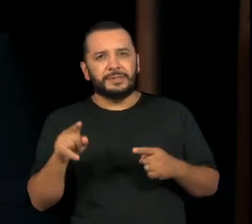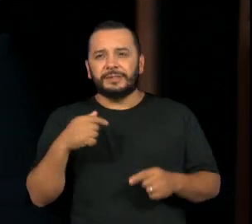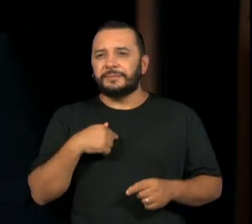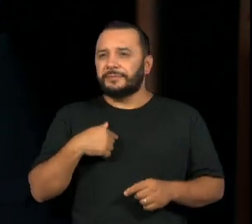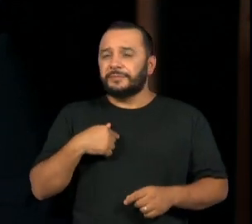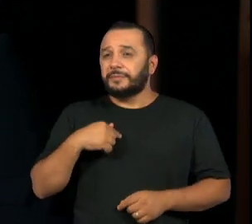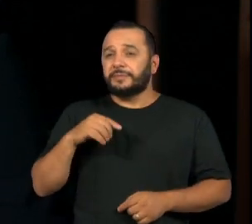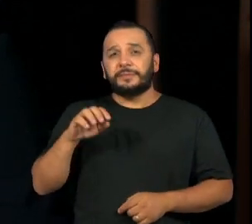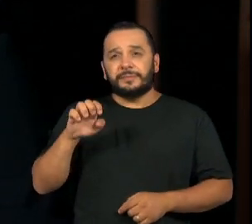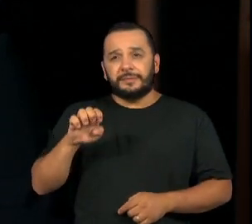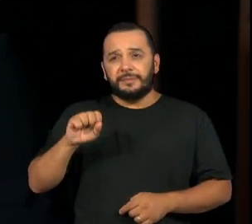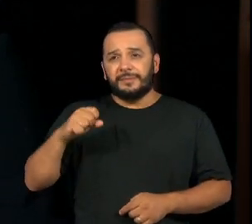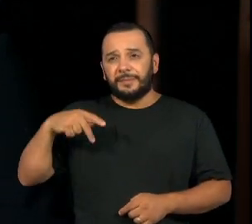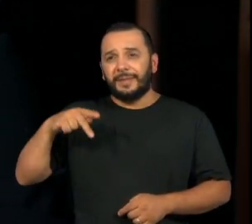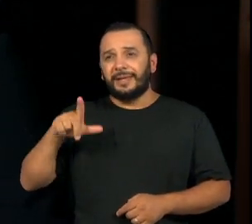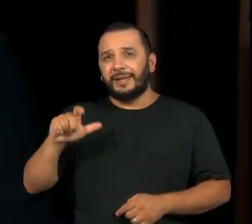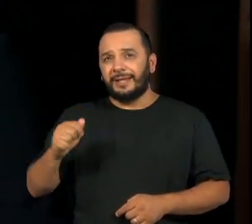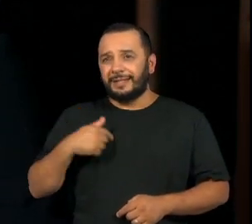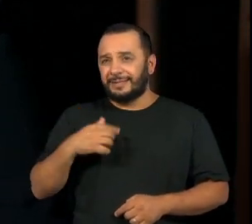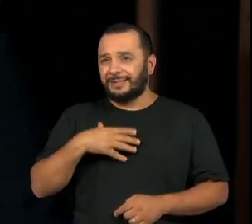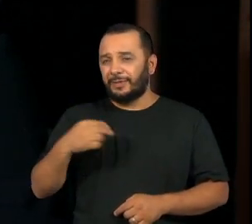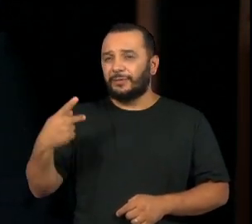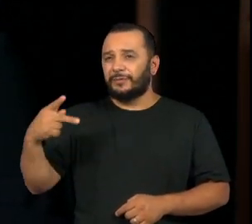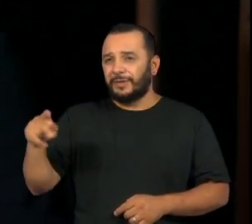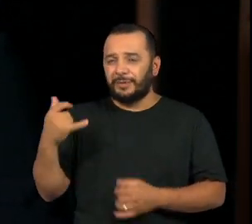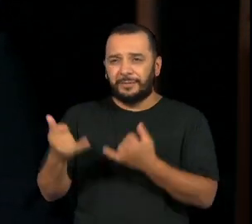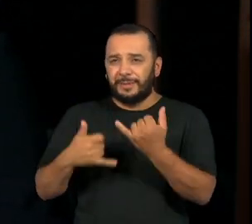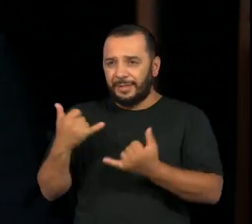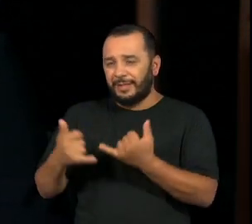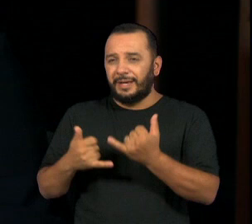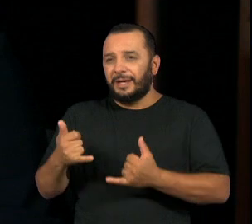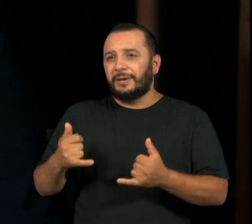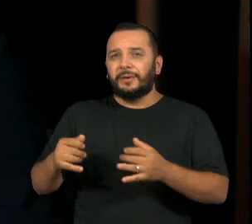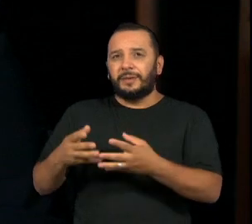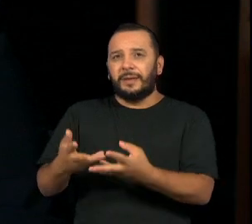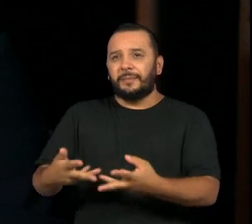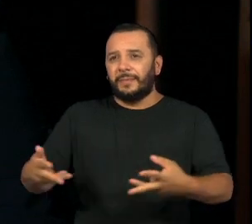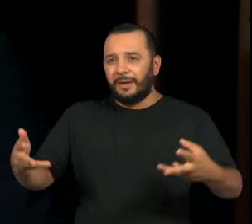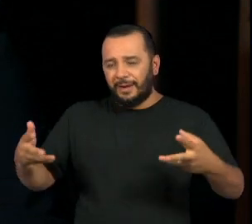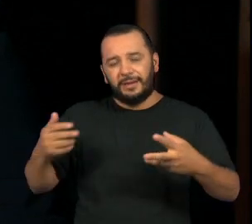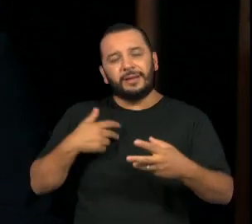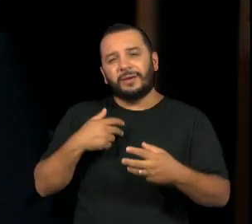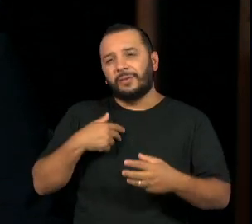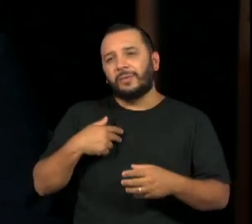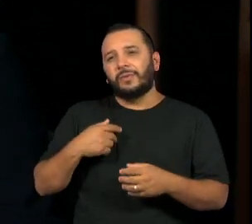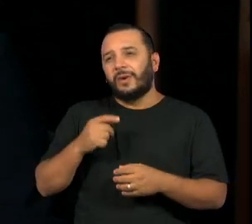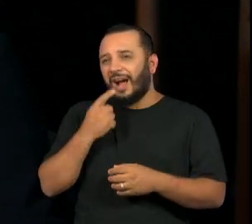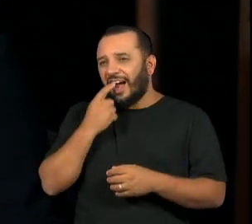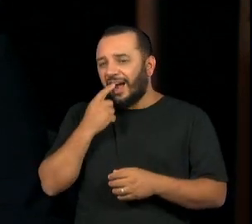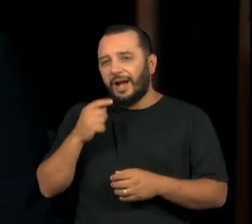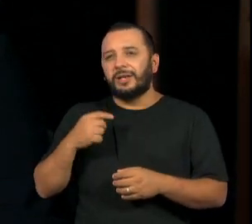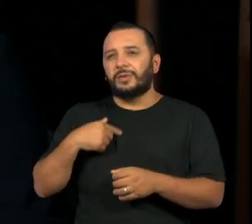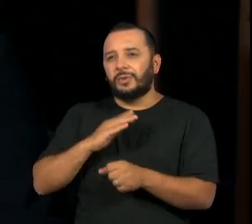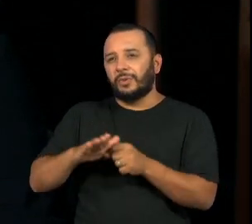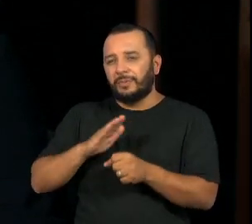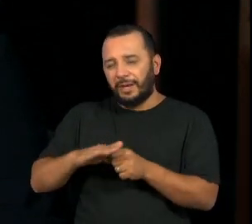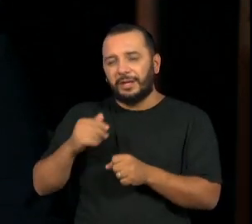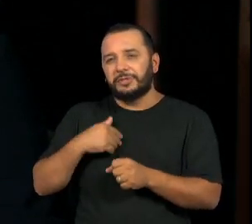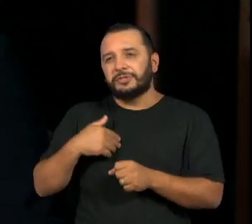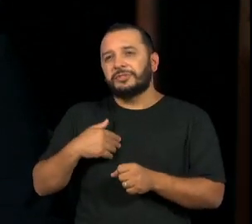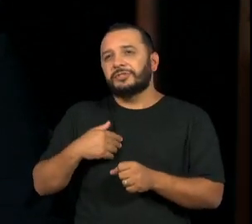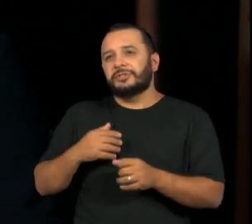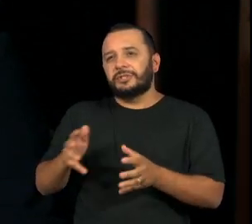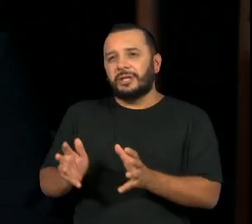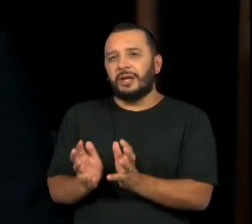filho brincando na palha, com alho, com tomate, com repolho. Um dia comi-os com molho, só